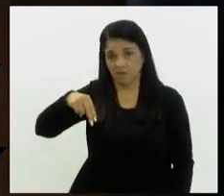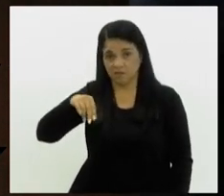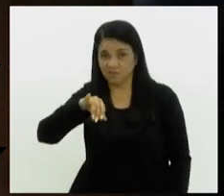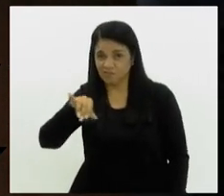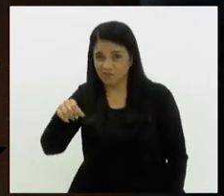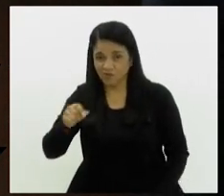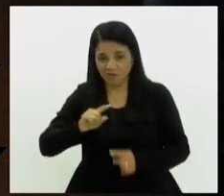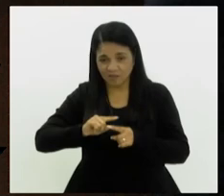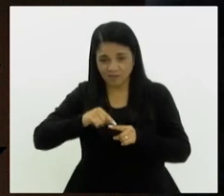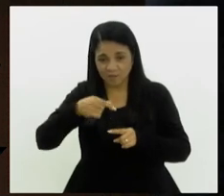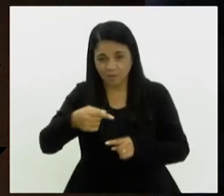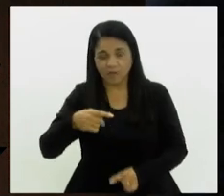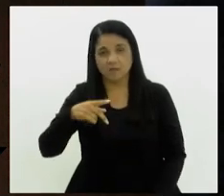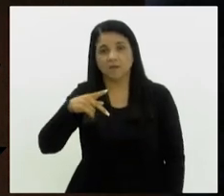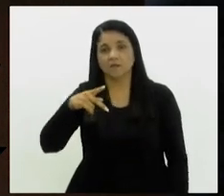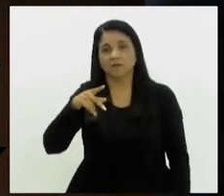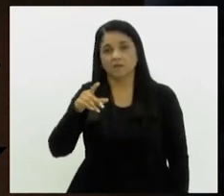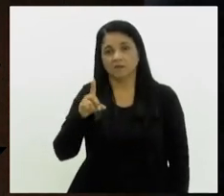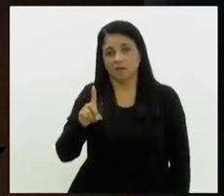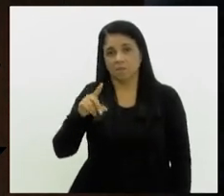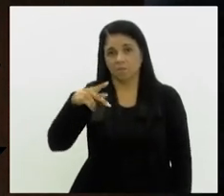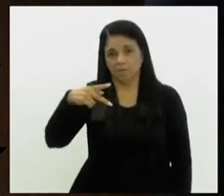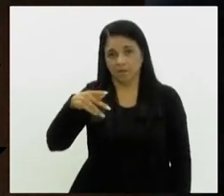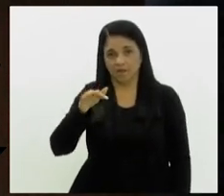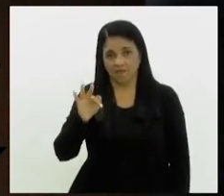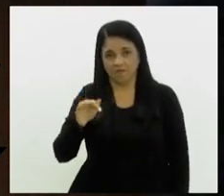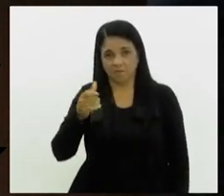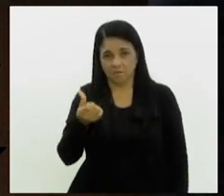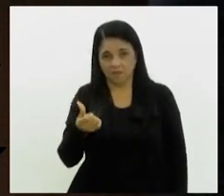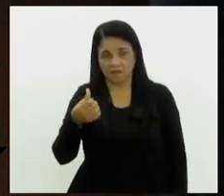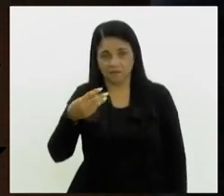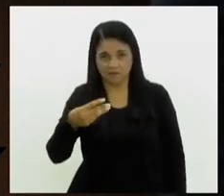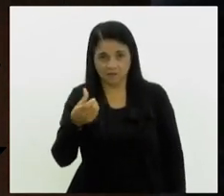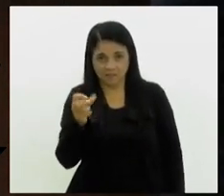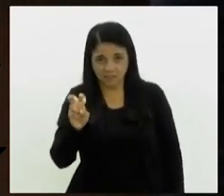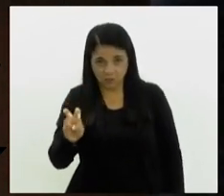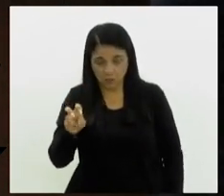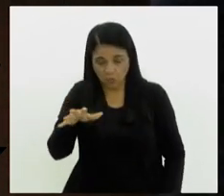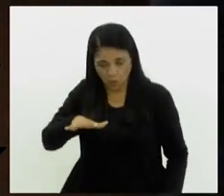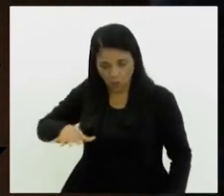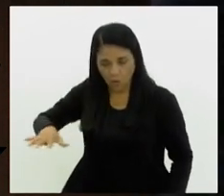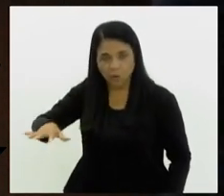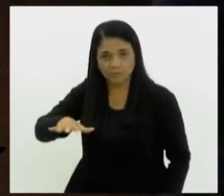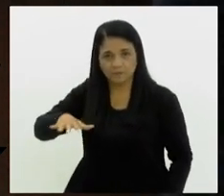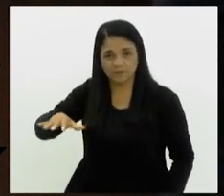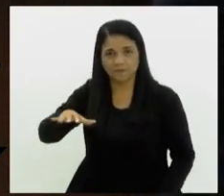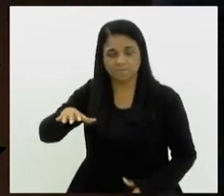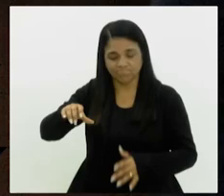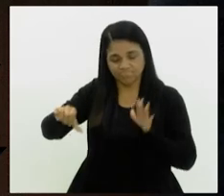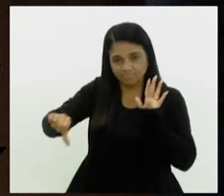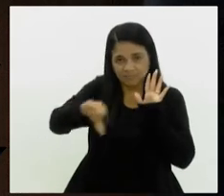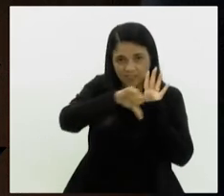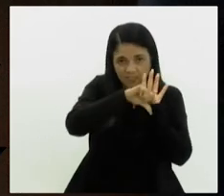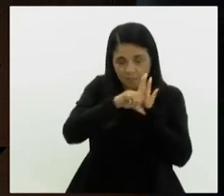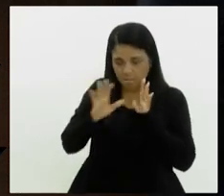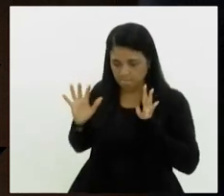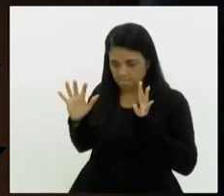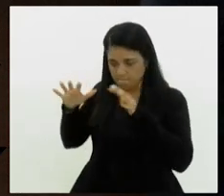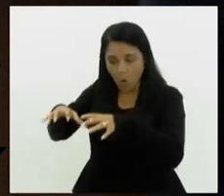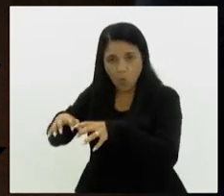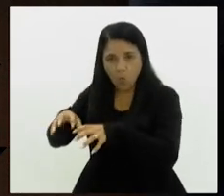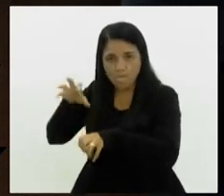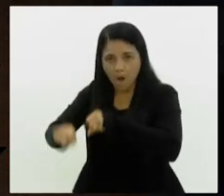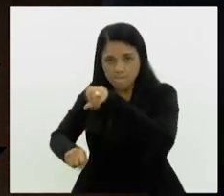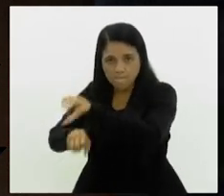após o ADPF 635, houve a ampliação do território ocupado por facções criminosas no Rio de Janeiro, Houve também